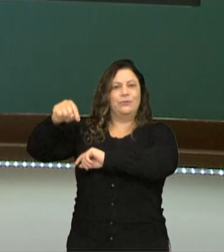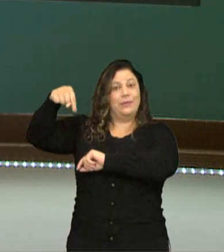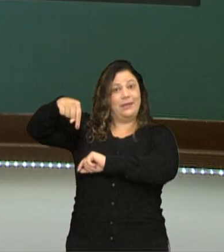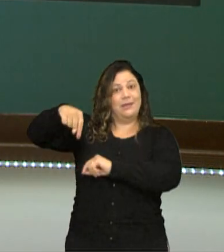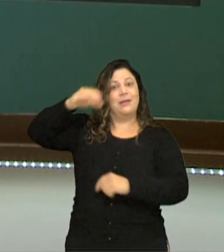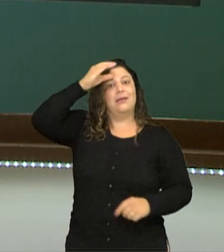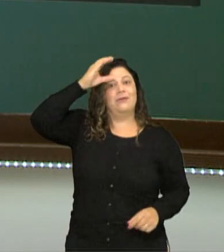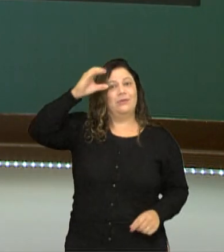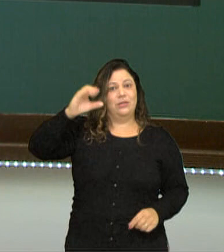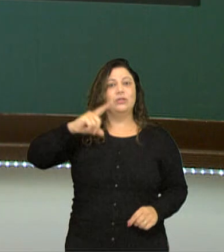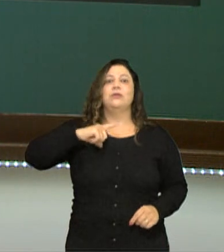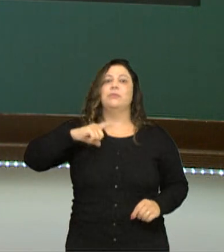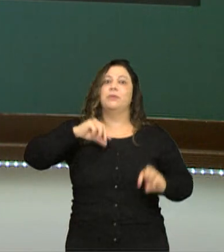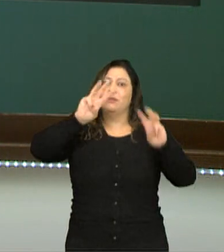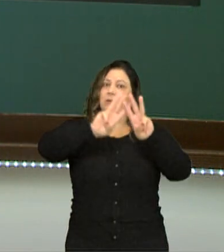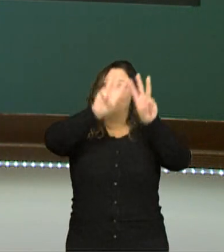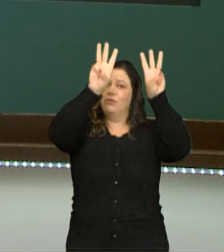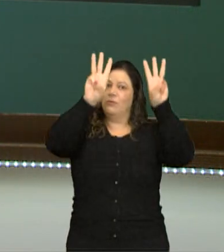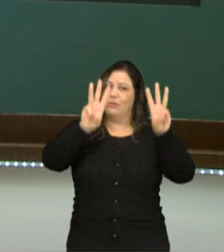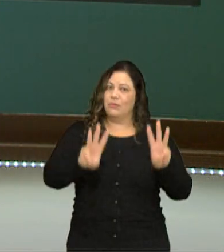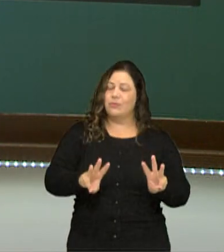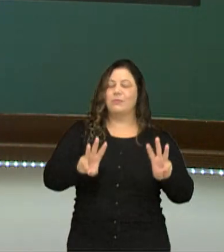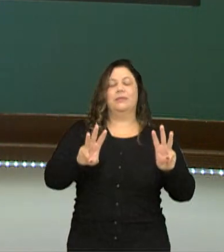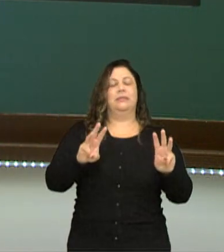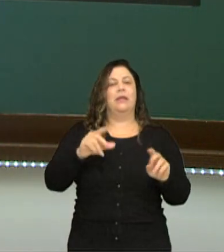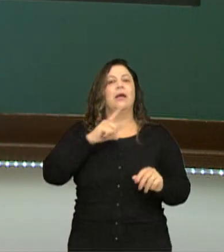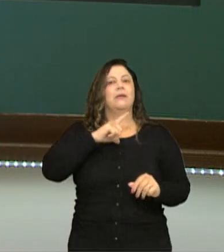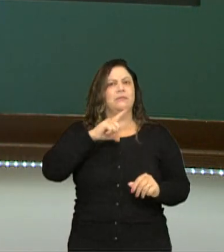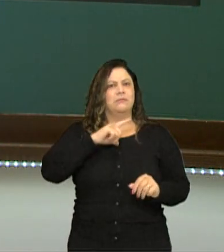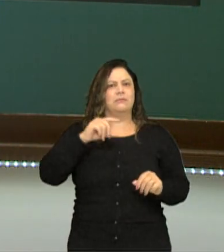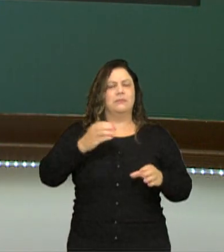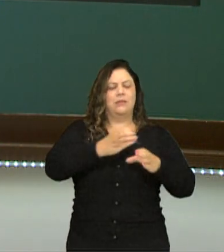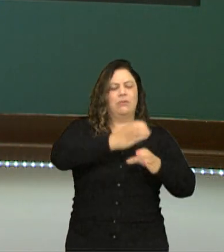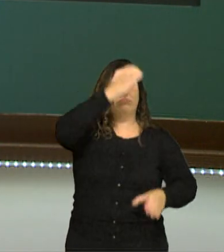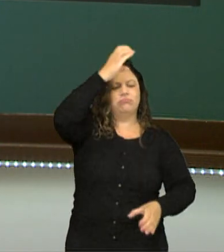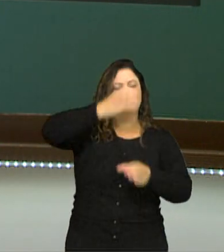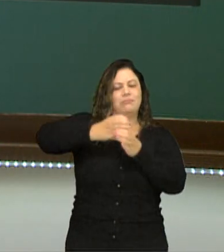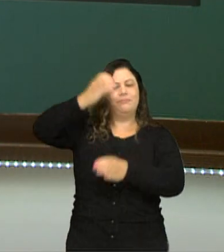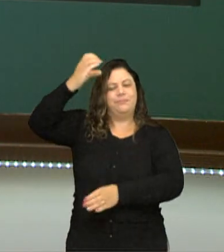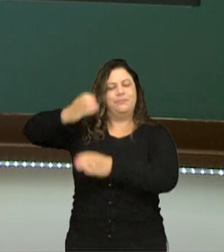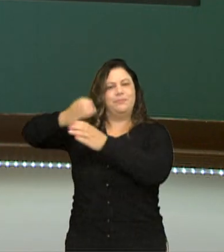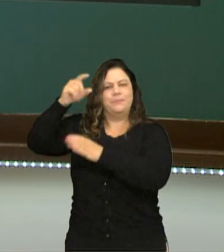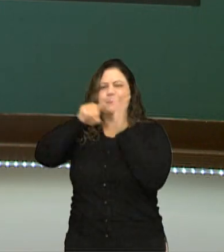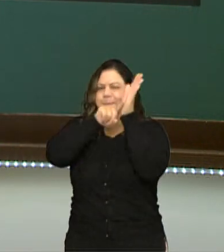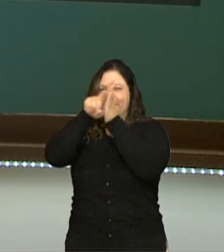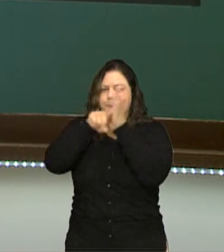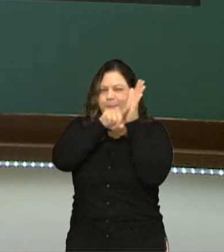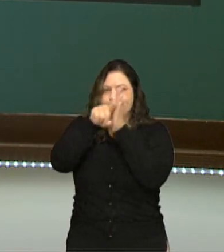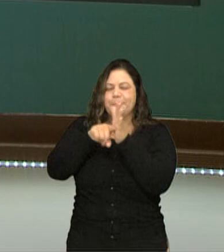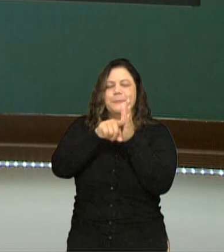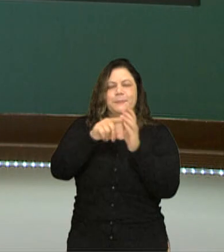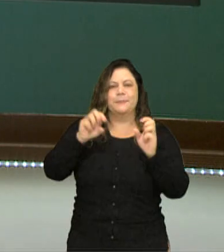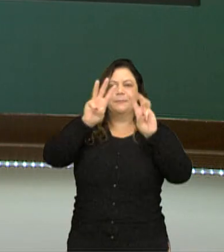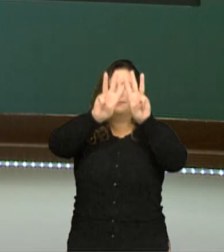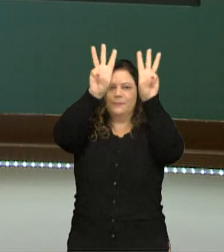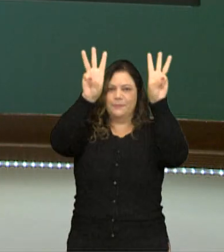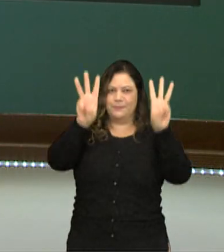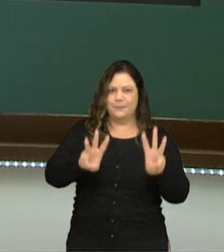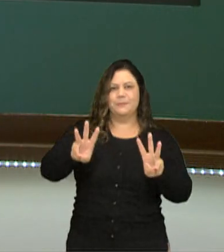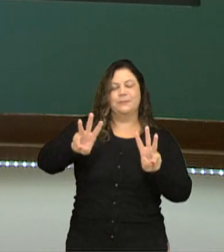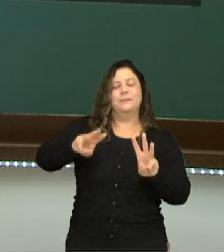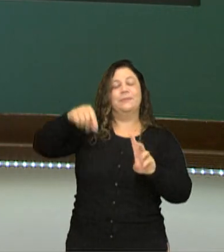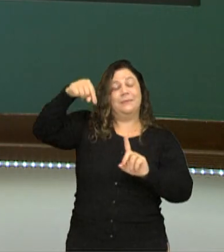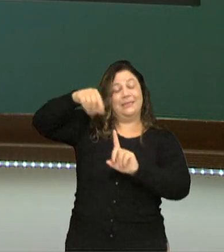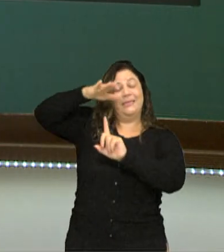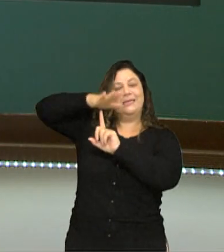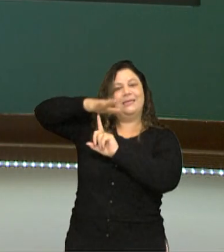Ela tem colunas também, né, na sua ornamentação, tá bom? Então, dá uma pesquisadinha lá e vocês vão ver a imagem da Universidade Federal do